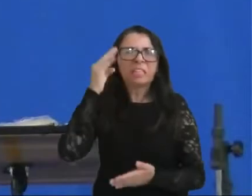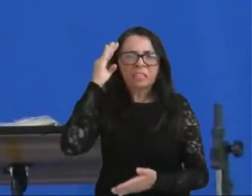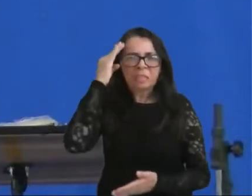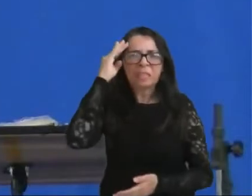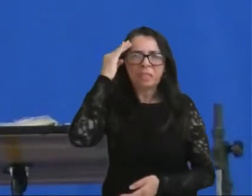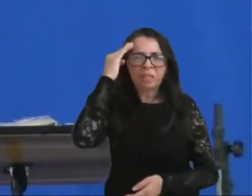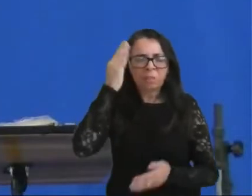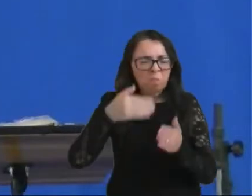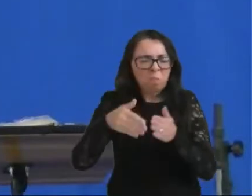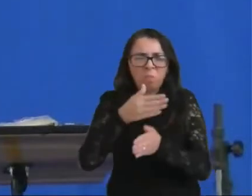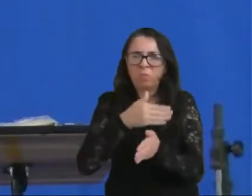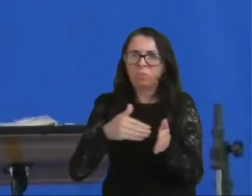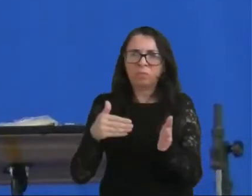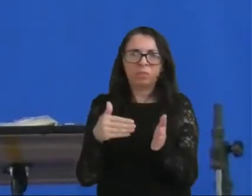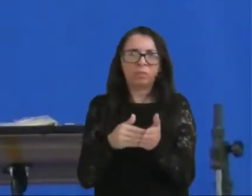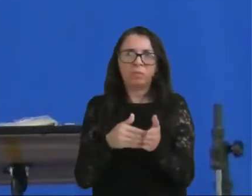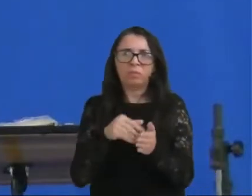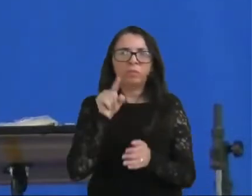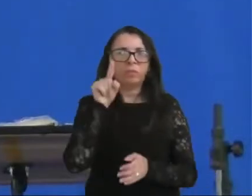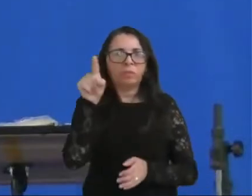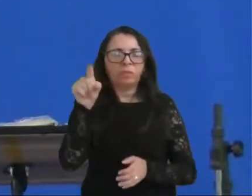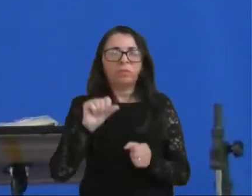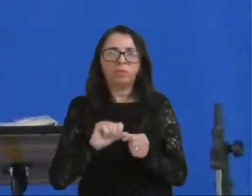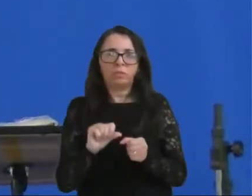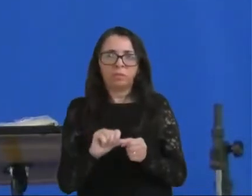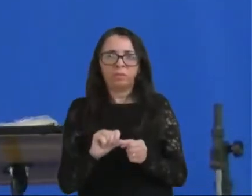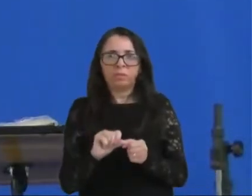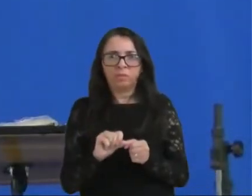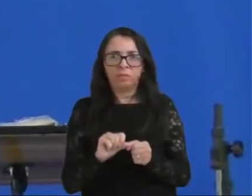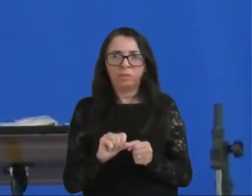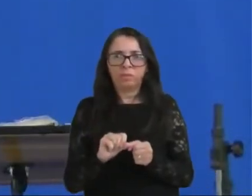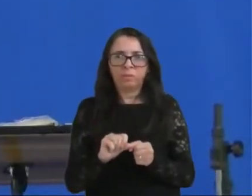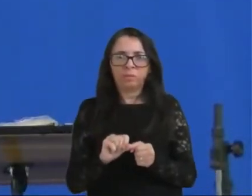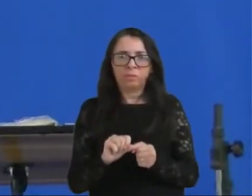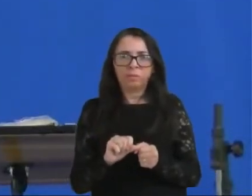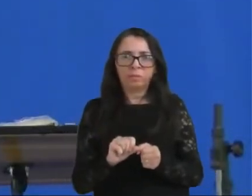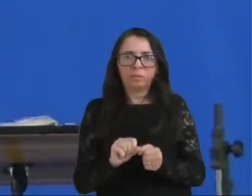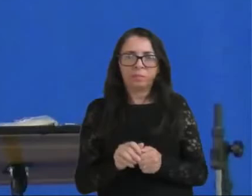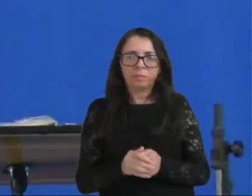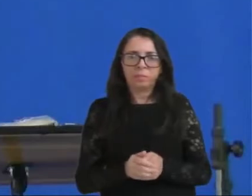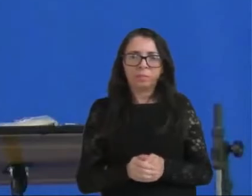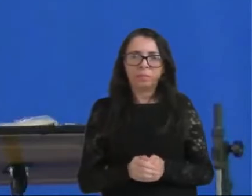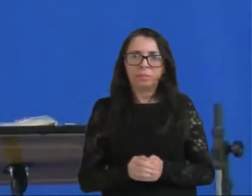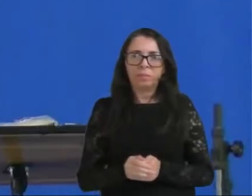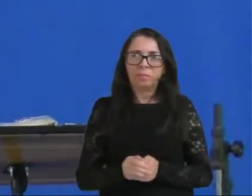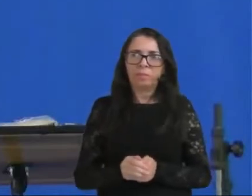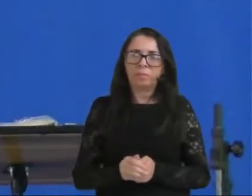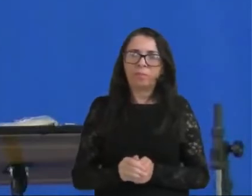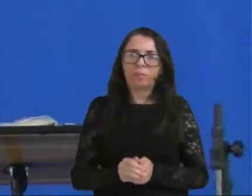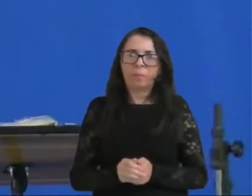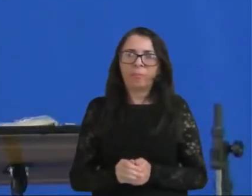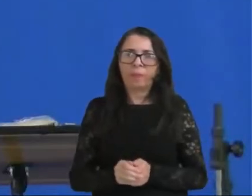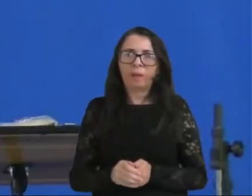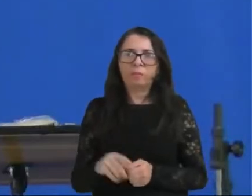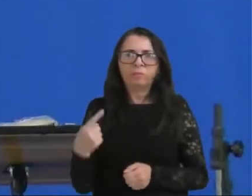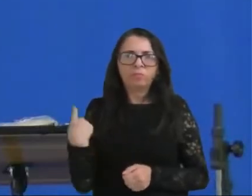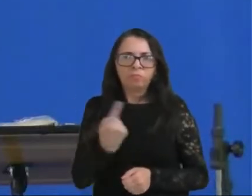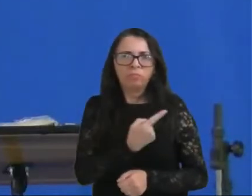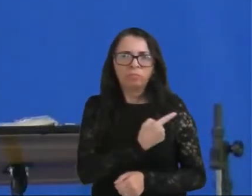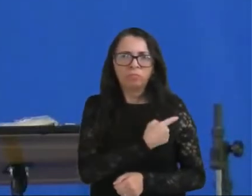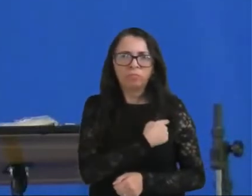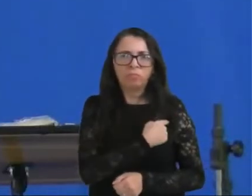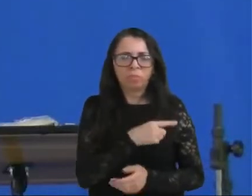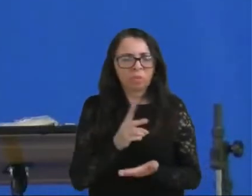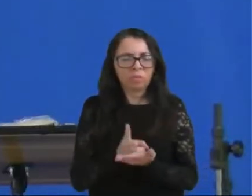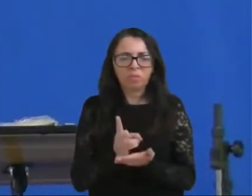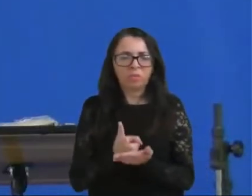perdemos o impacto de Cristo em nosso louvor. Em nossas reuniões,